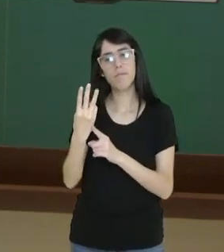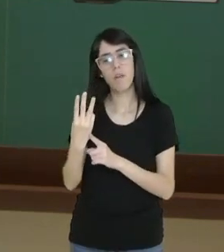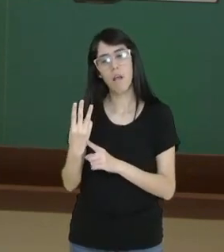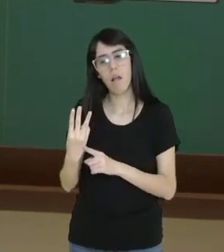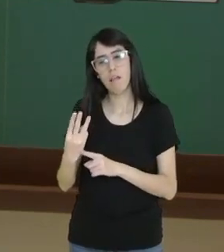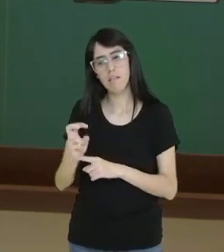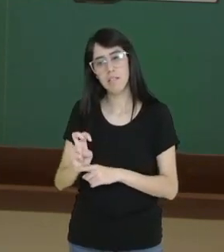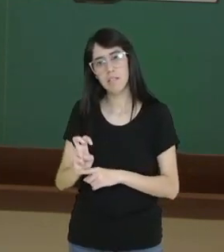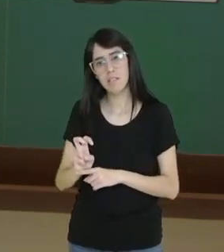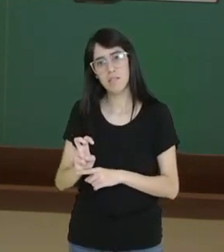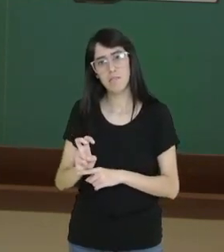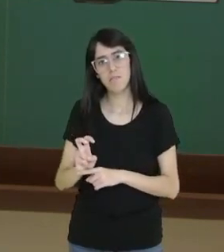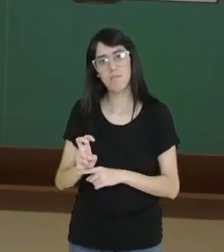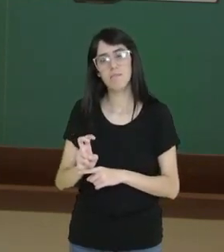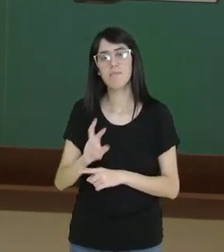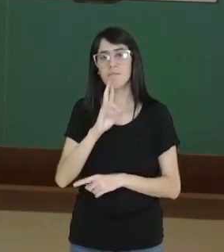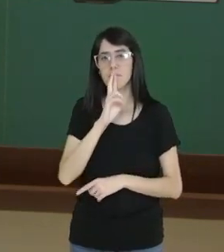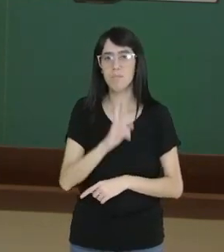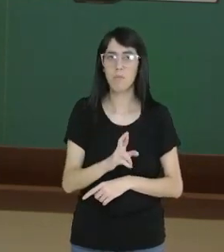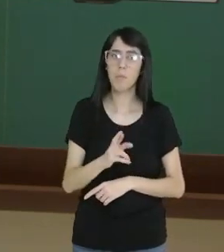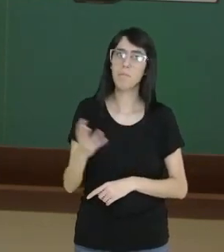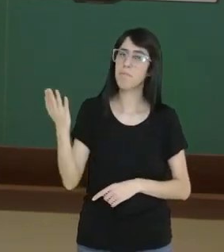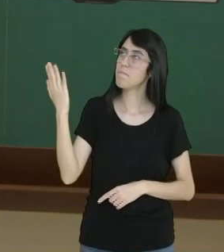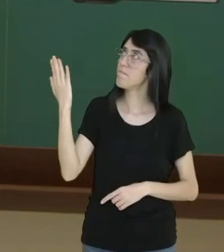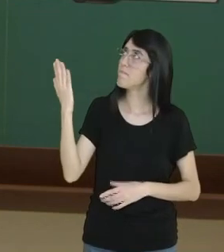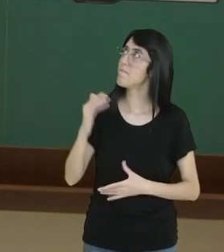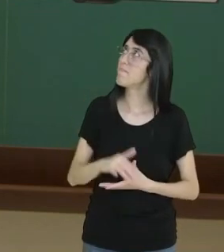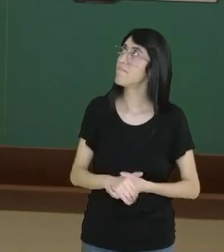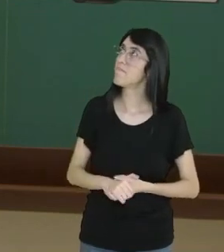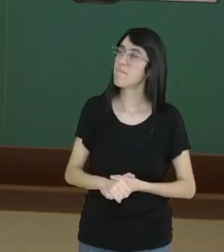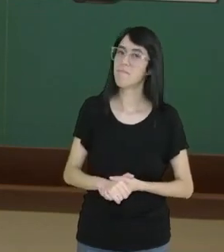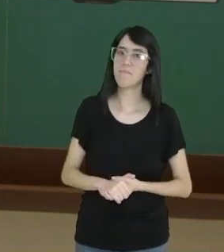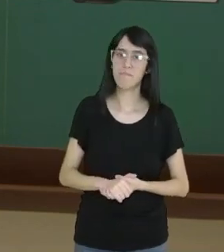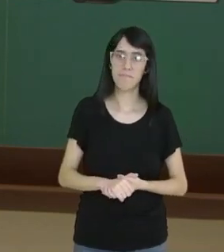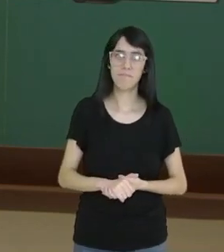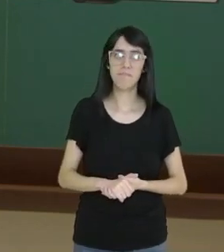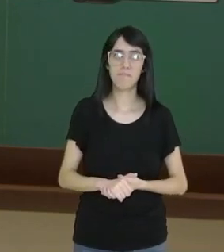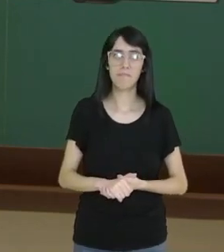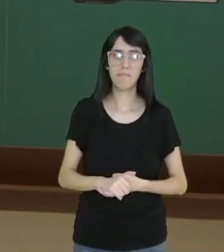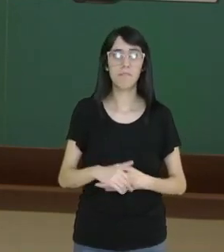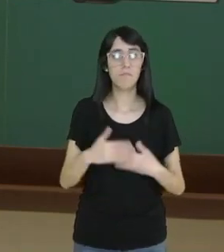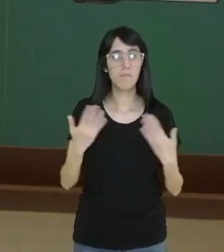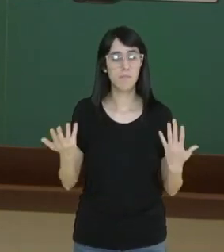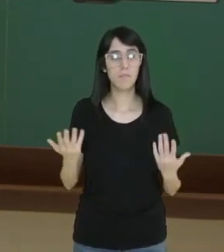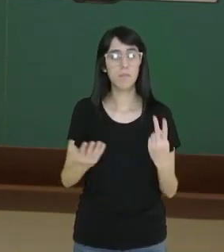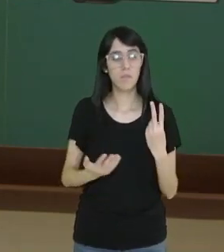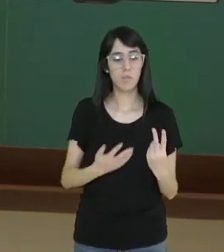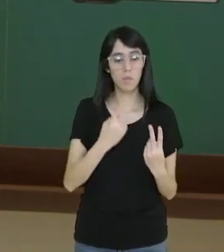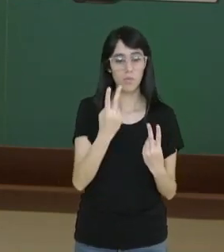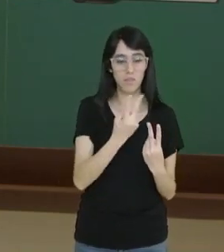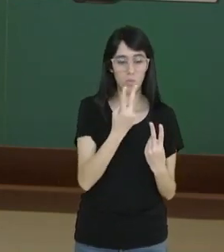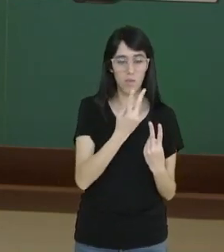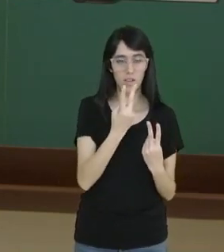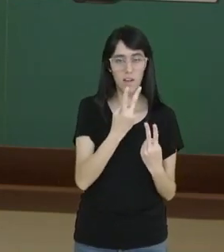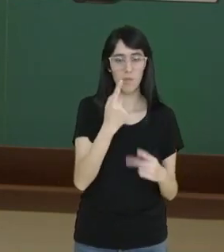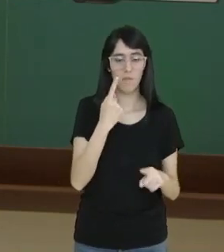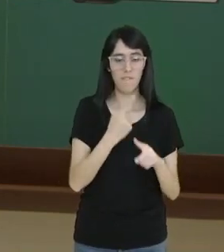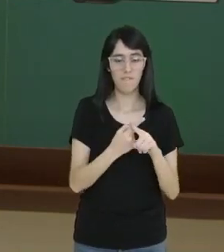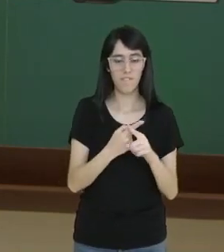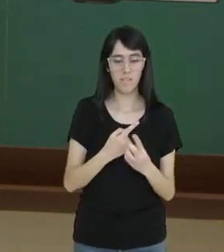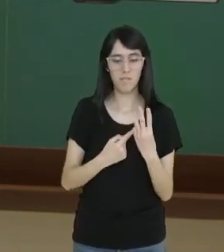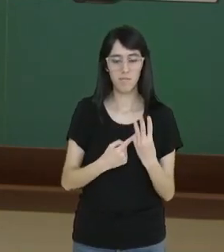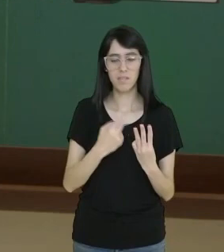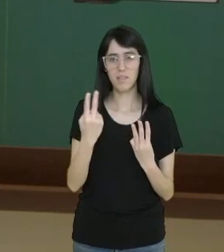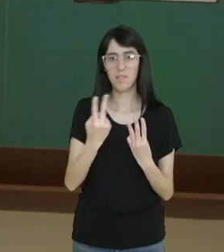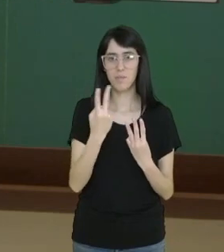por 3 dá 5, opa, não dá mais por 3, dá para dividir por 5. Então, eu tenho 2 ao quadrado, apareceu duas vezes,